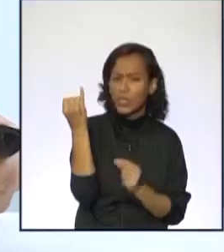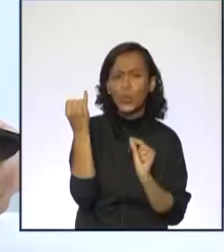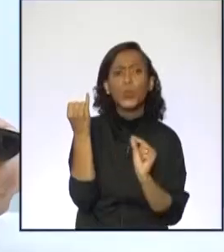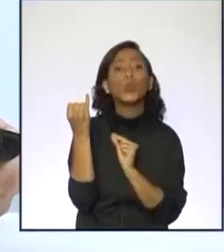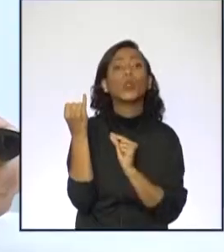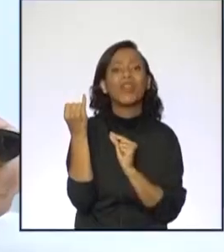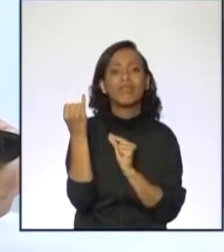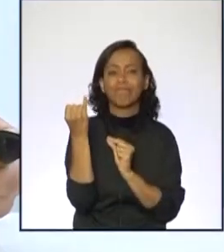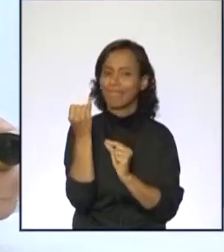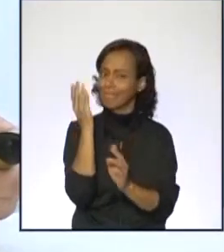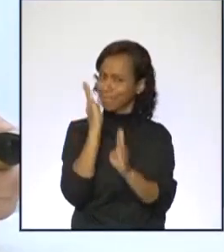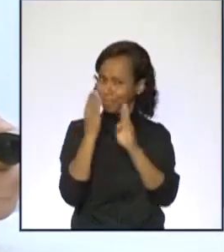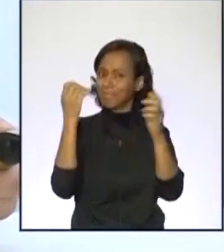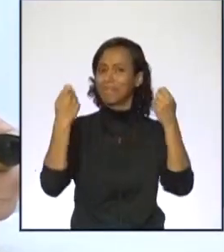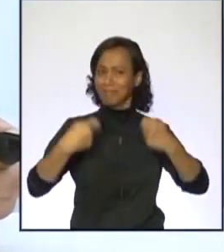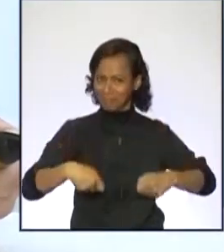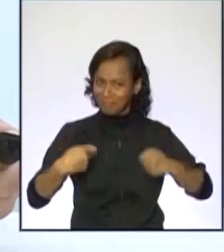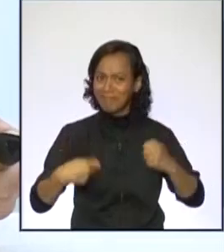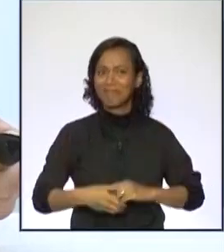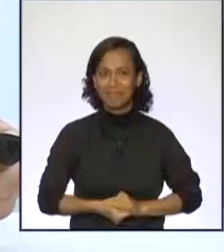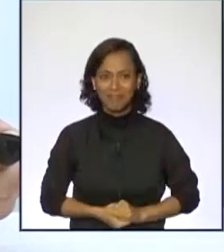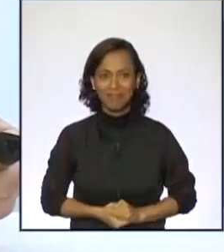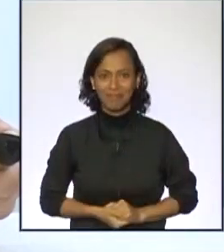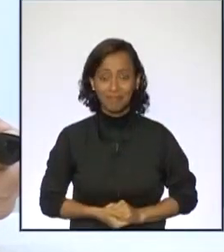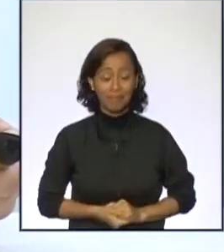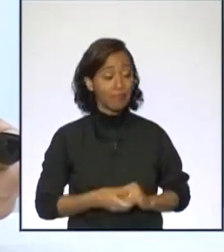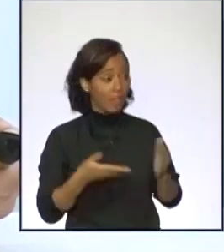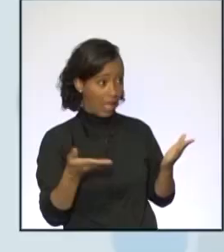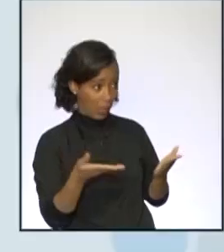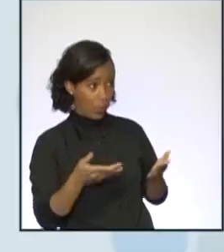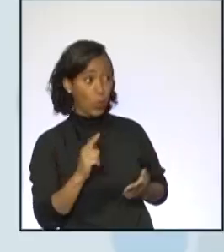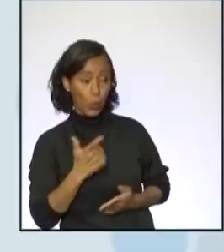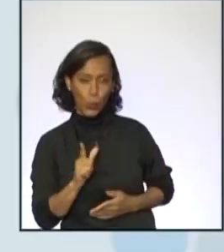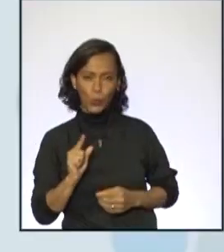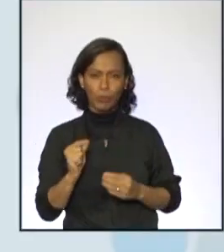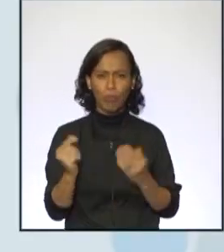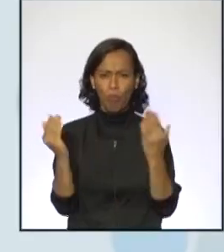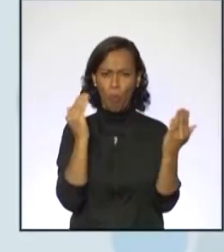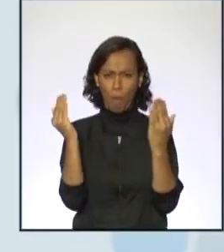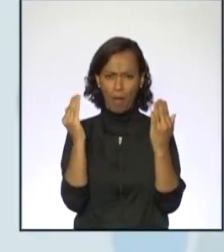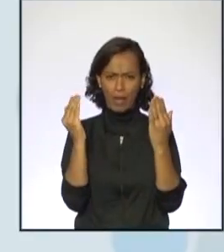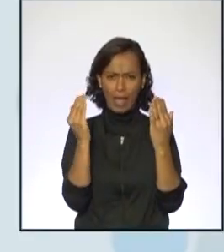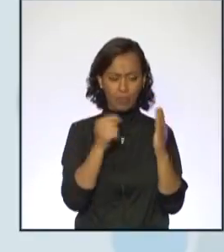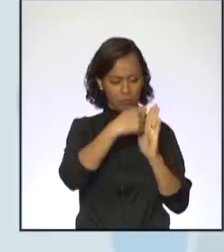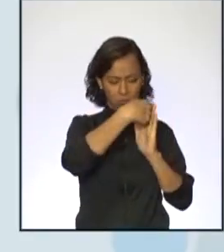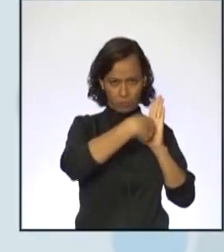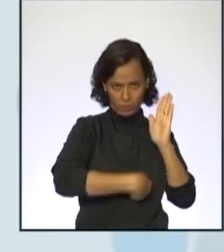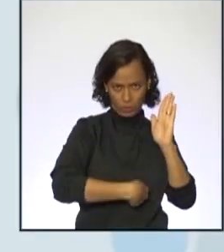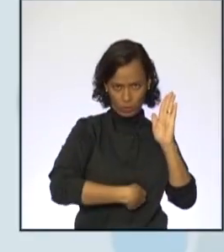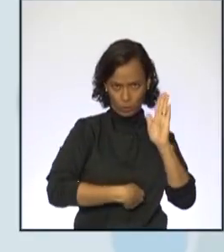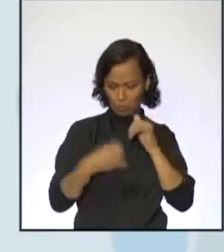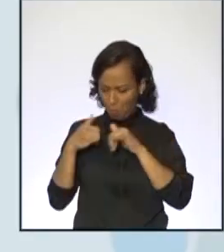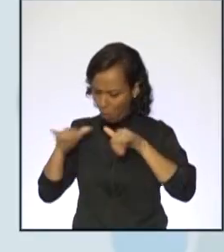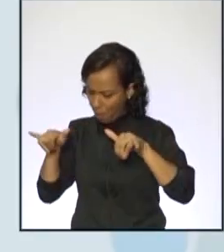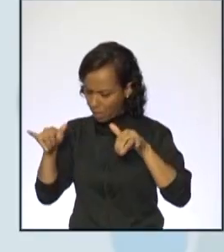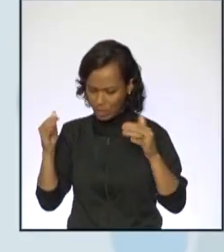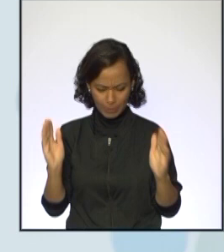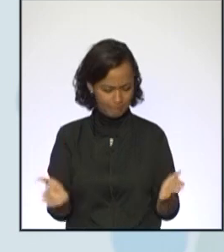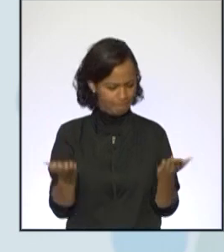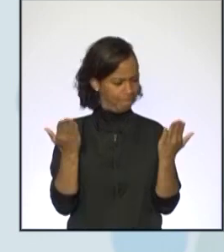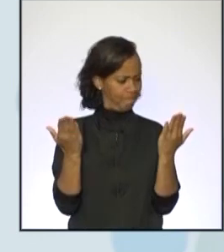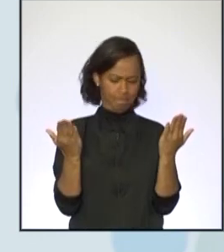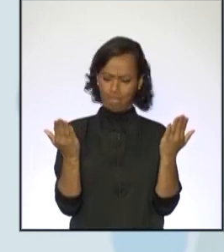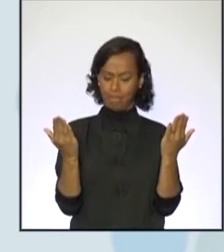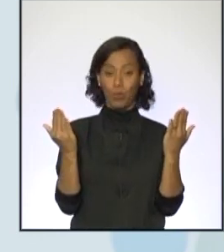agora a gente vai comparar esse texto com uma propaganda. Ok. Tá? essa